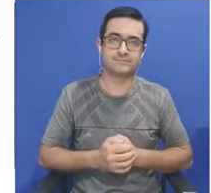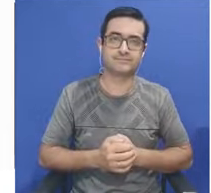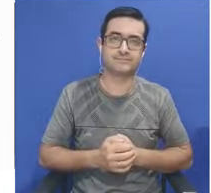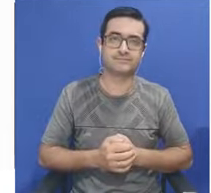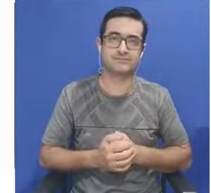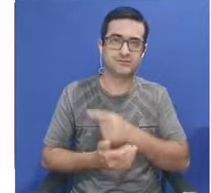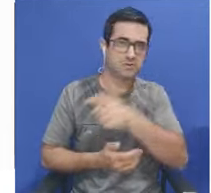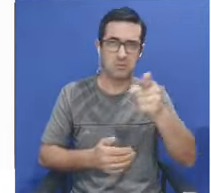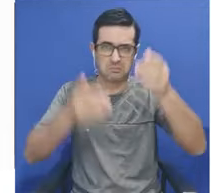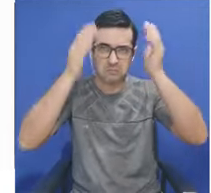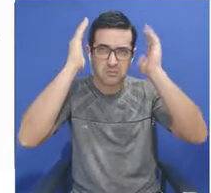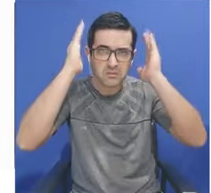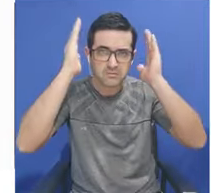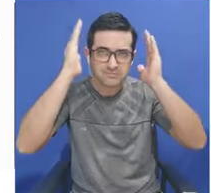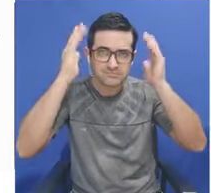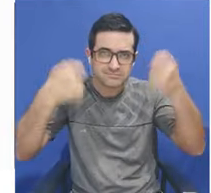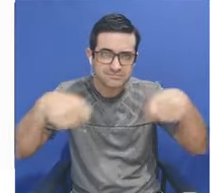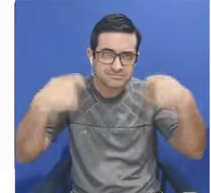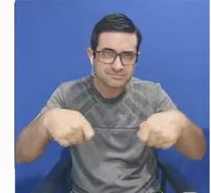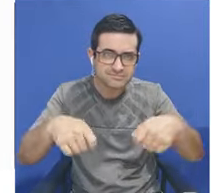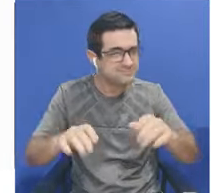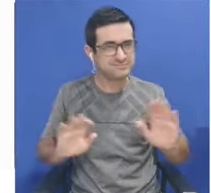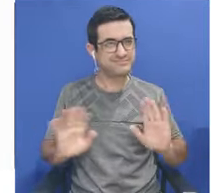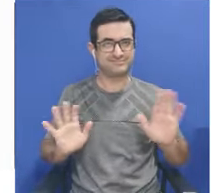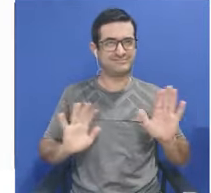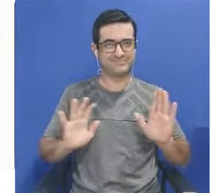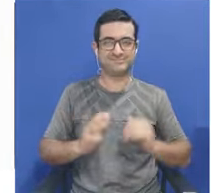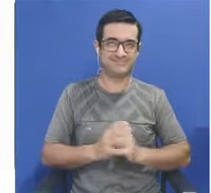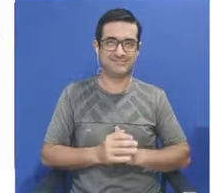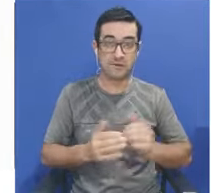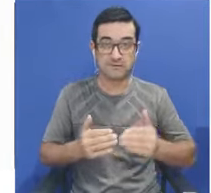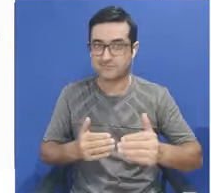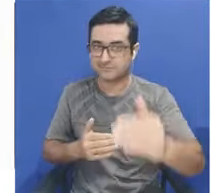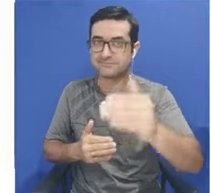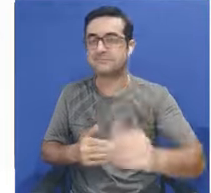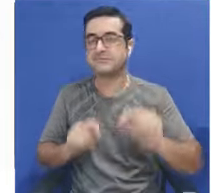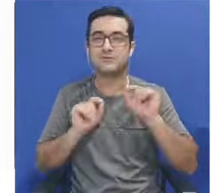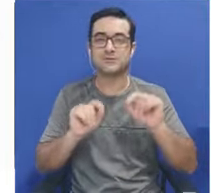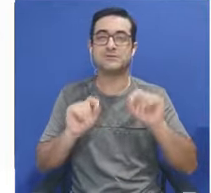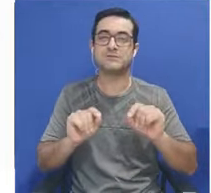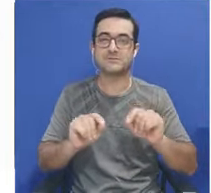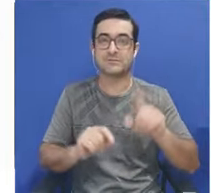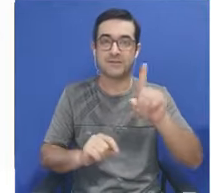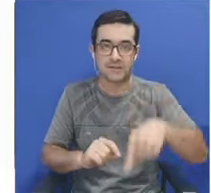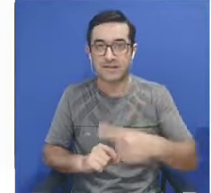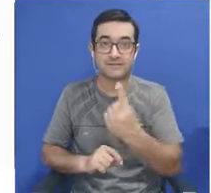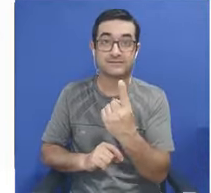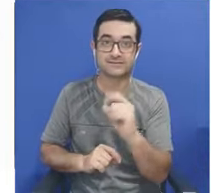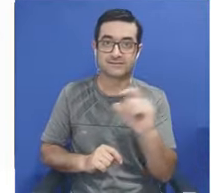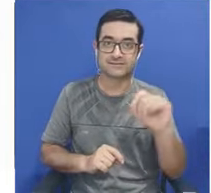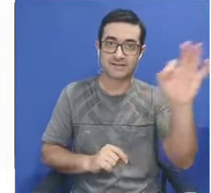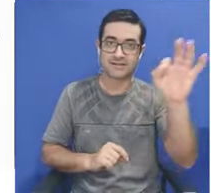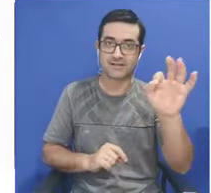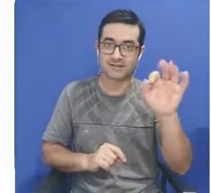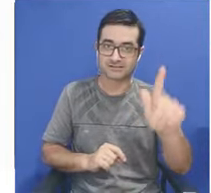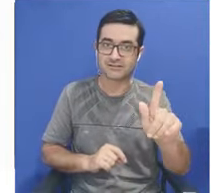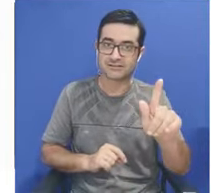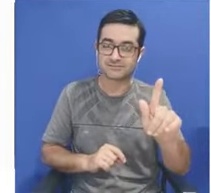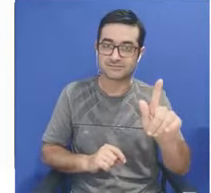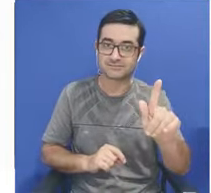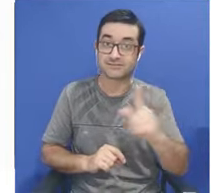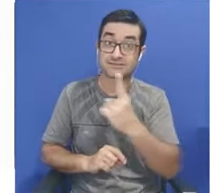minha amostra tem exatos 100 gramas. Por quê? Porque aí vai dar números inteiros. Olha só.